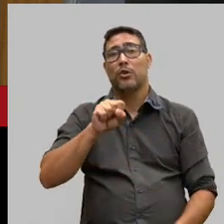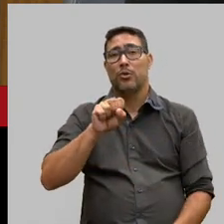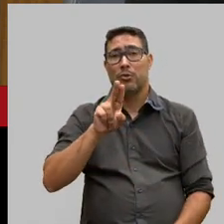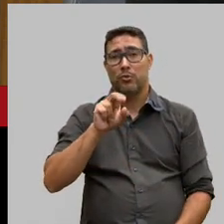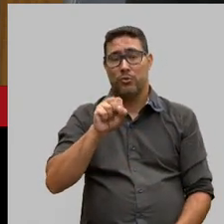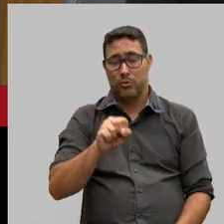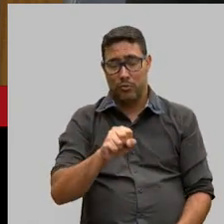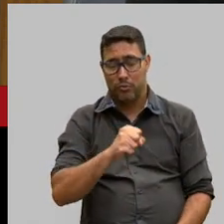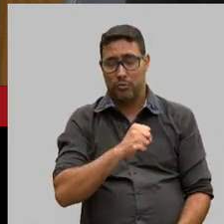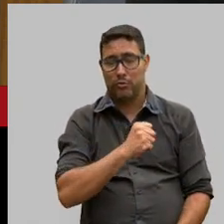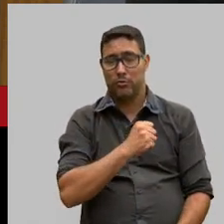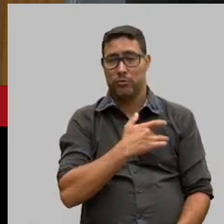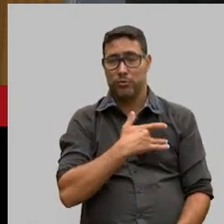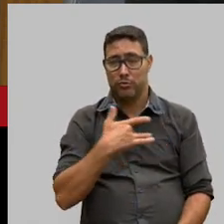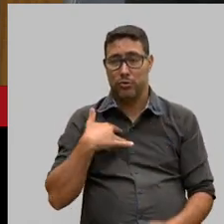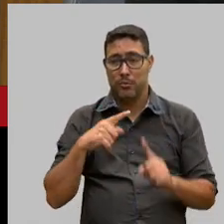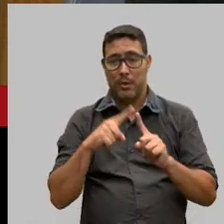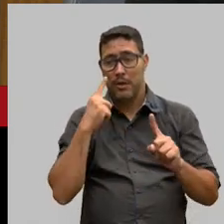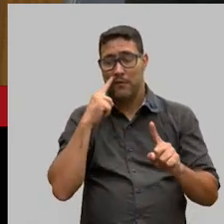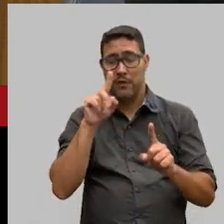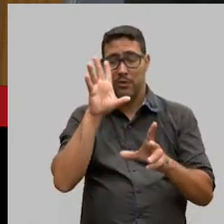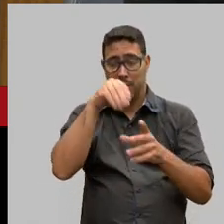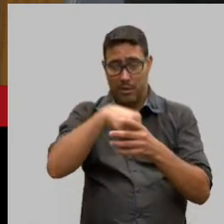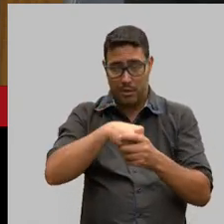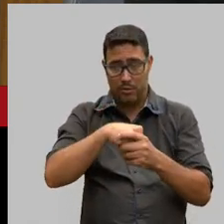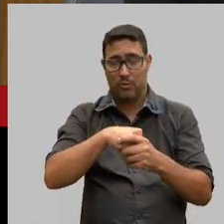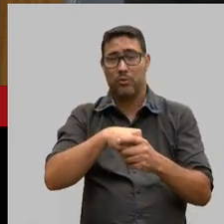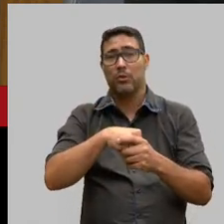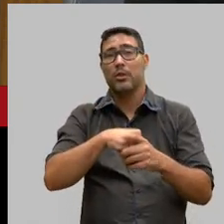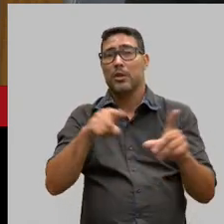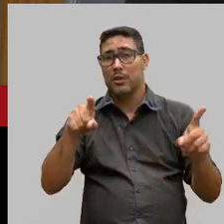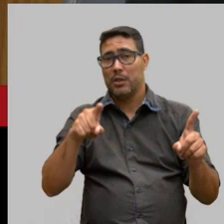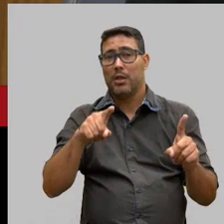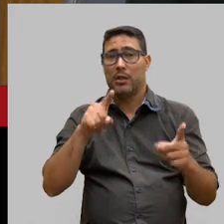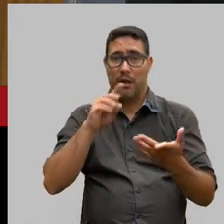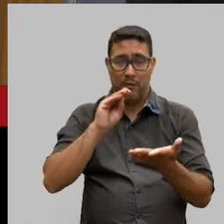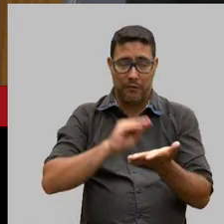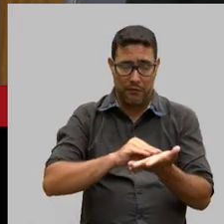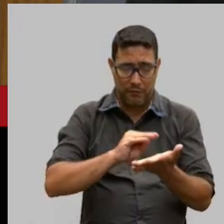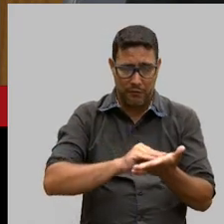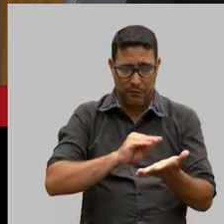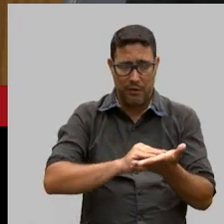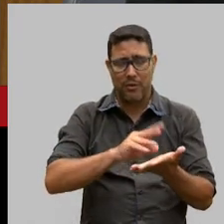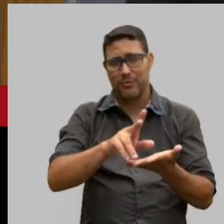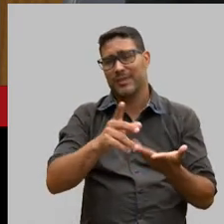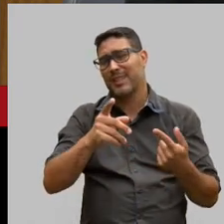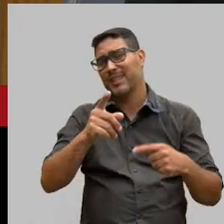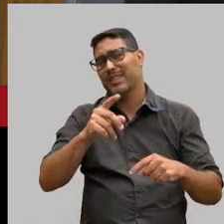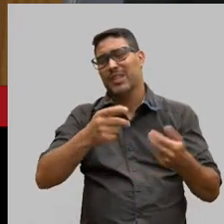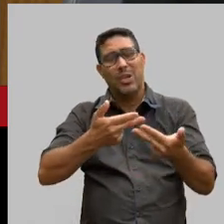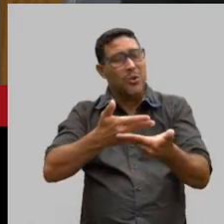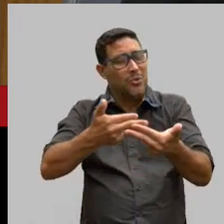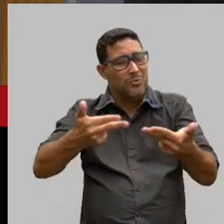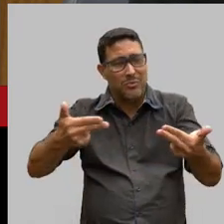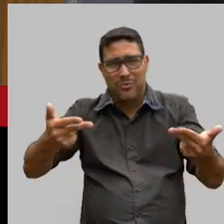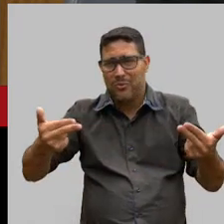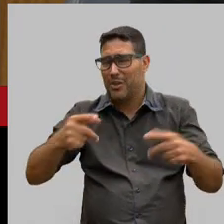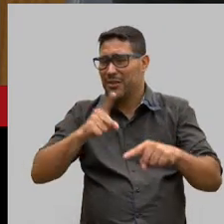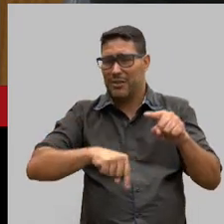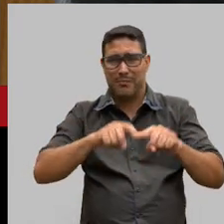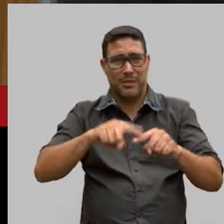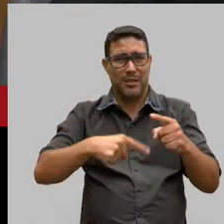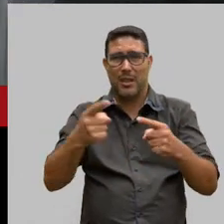vendo dentro dessa atuação que ainda há uma insuficiência e uma carência muito grande de recursos de